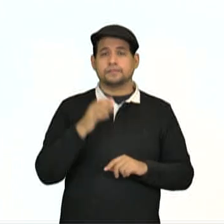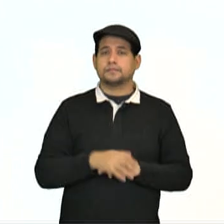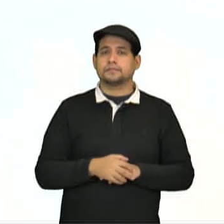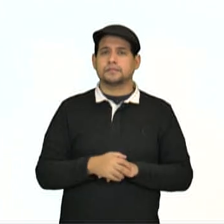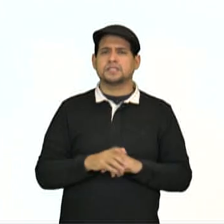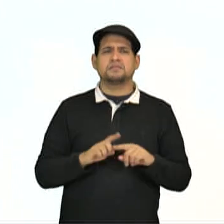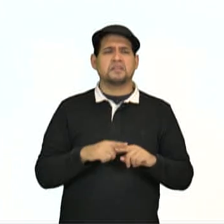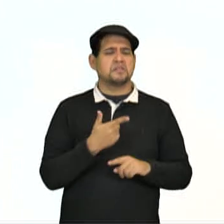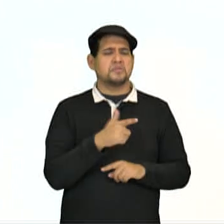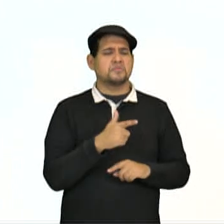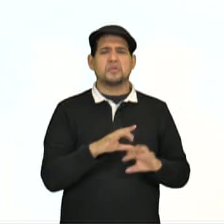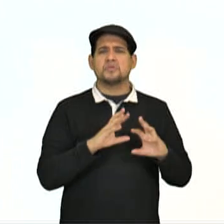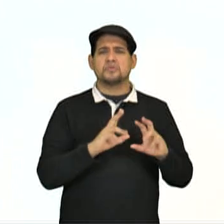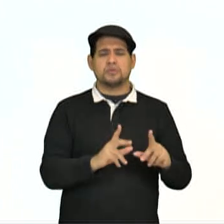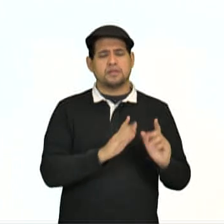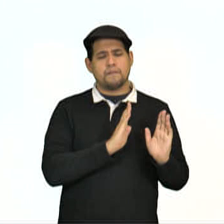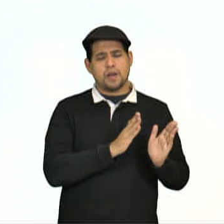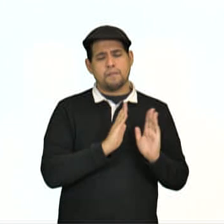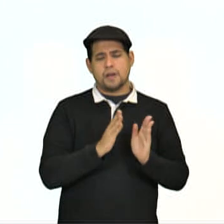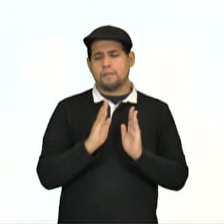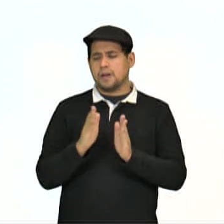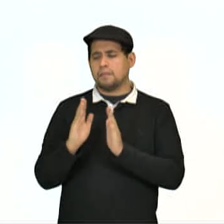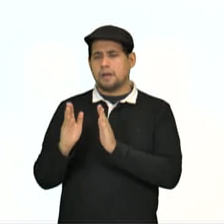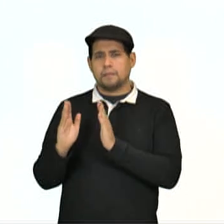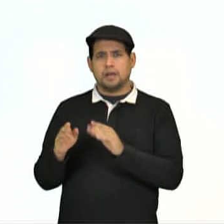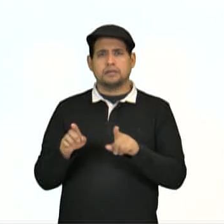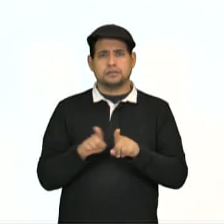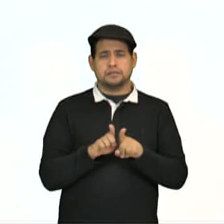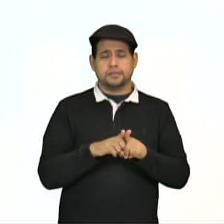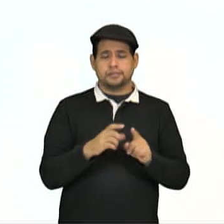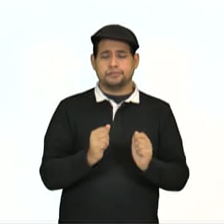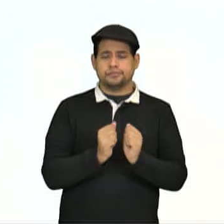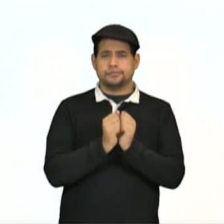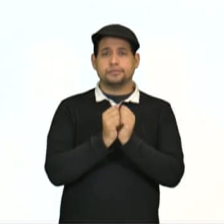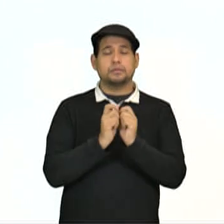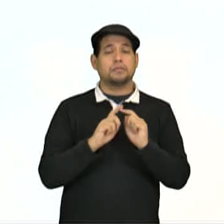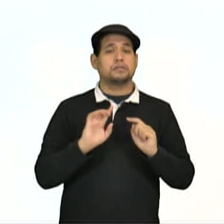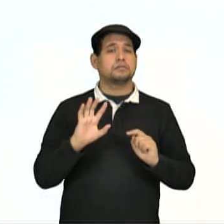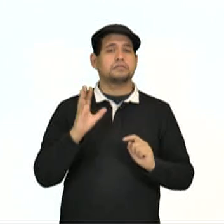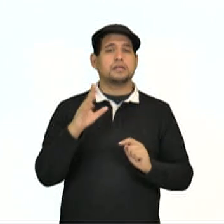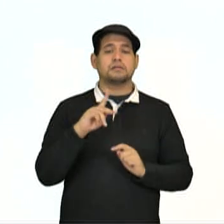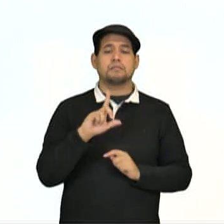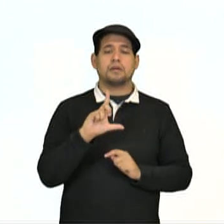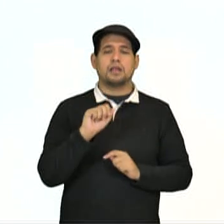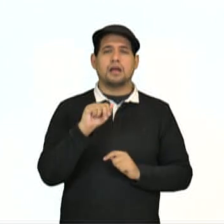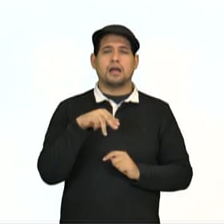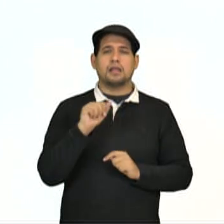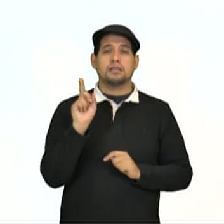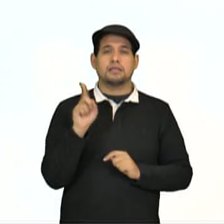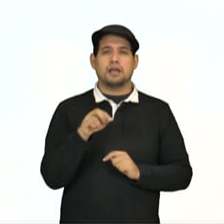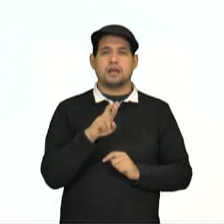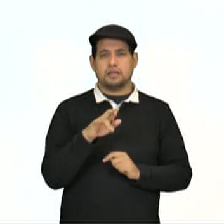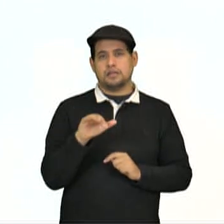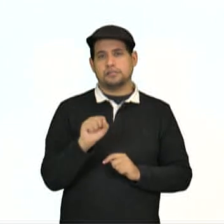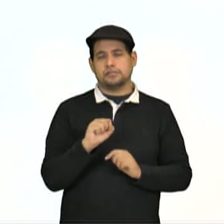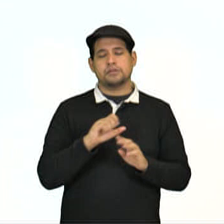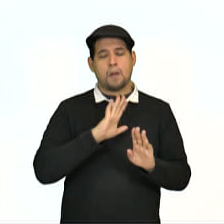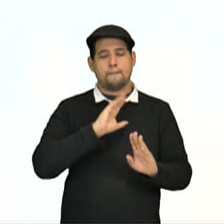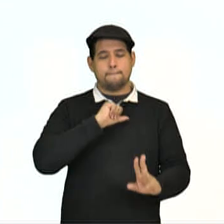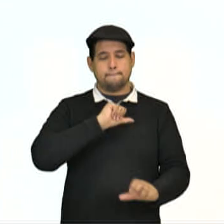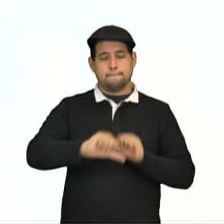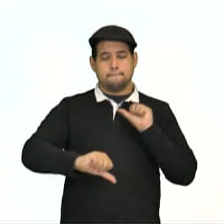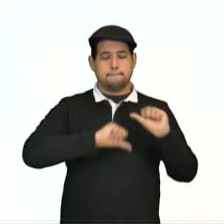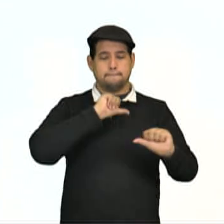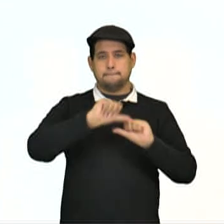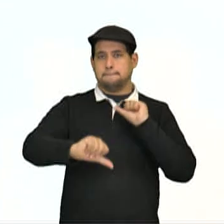Então, não tem todas as fases aqui. Então, é a cápsula, o embrião aqui dentro. Logo, as planárias jovens, então, são transformadas.